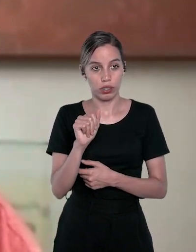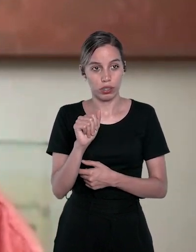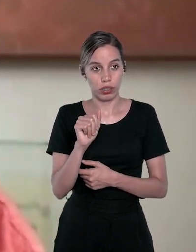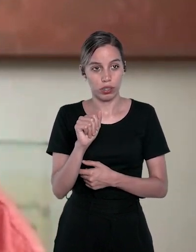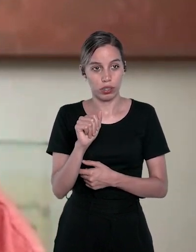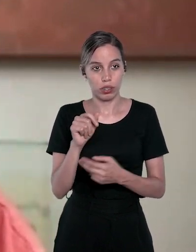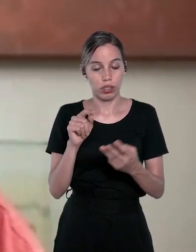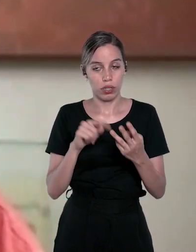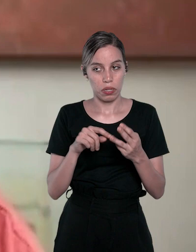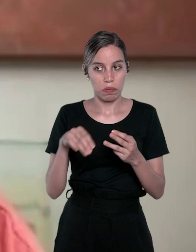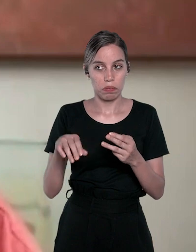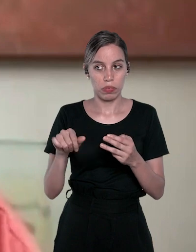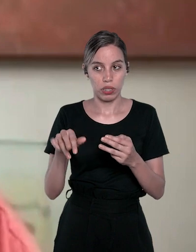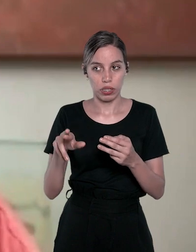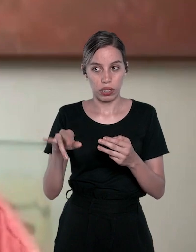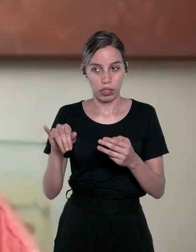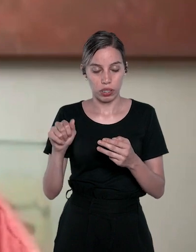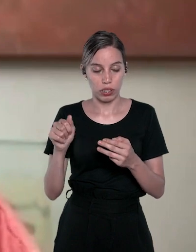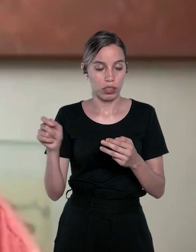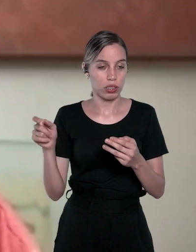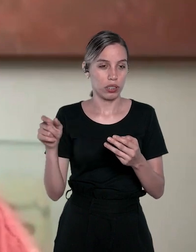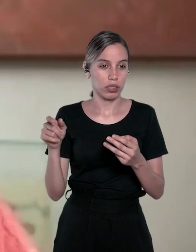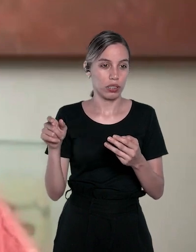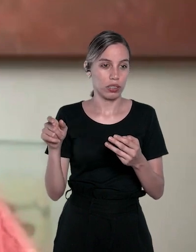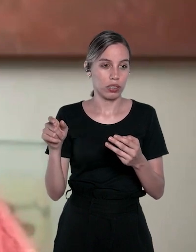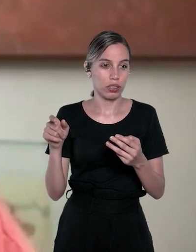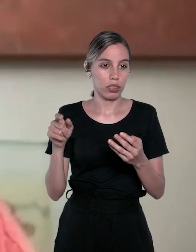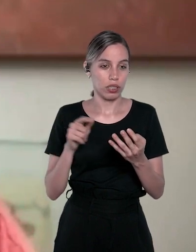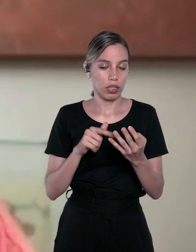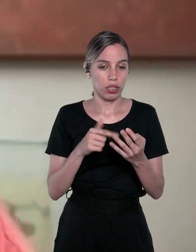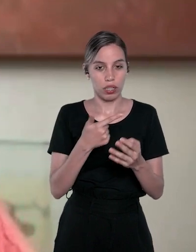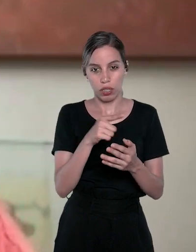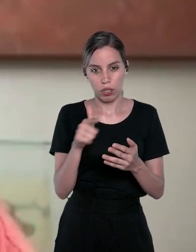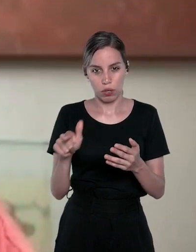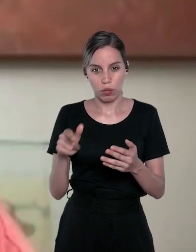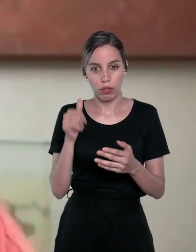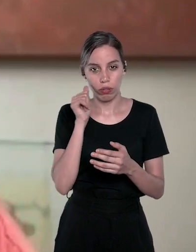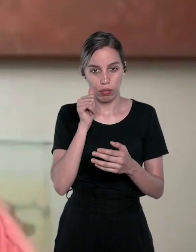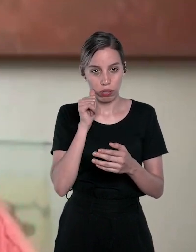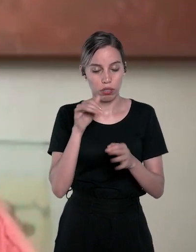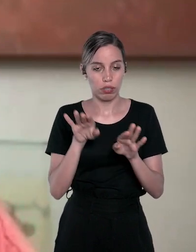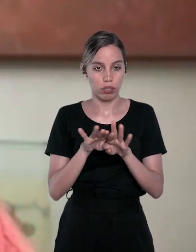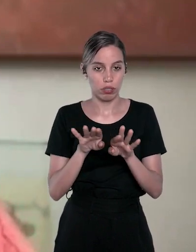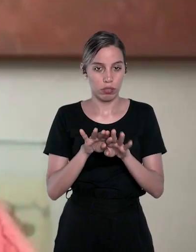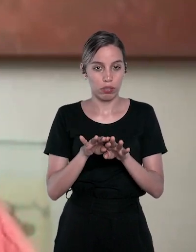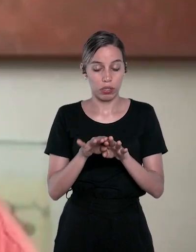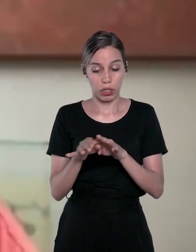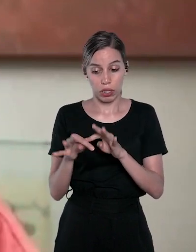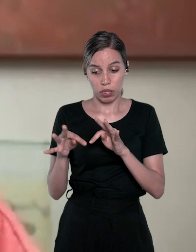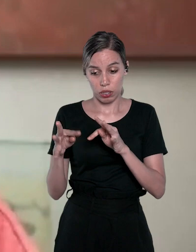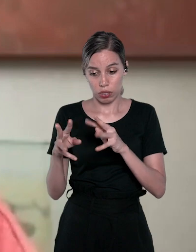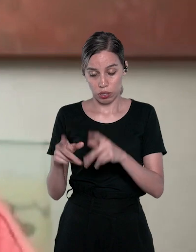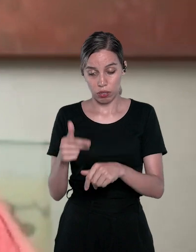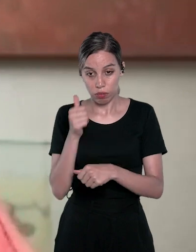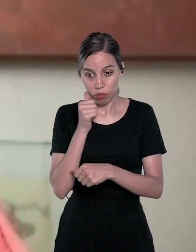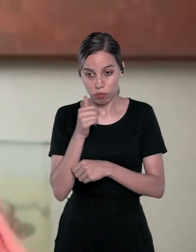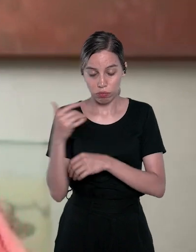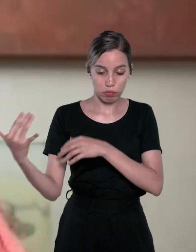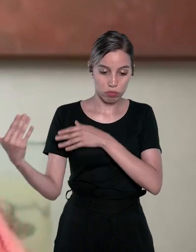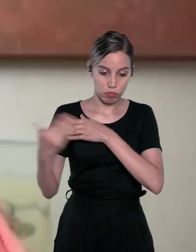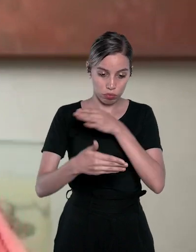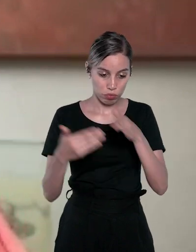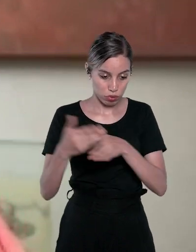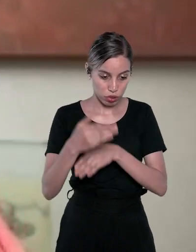Uxa, da dona Maria Schreiber e outras senhoras da sociedade, que